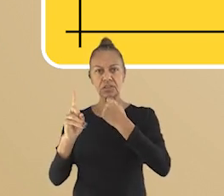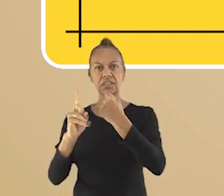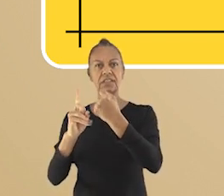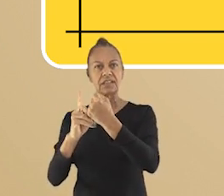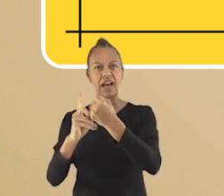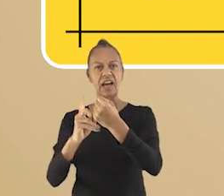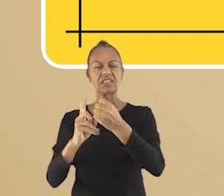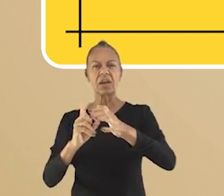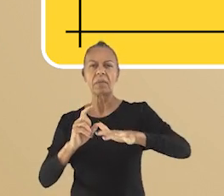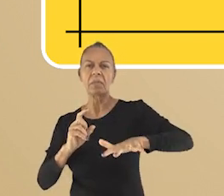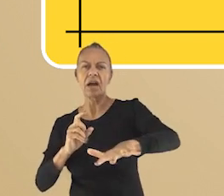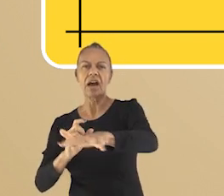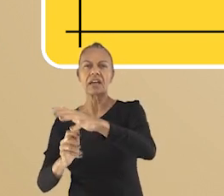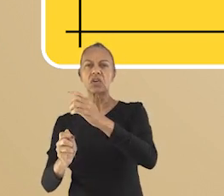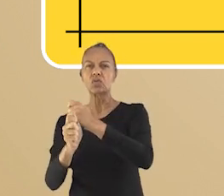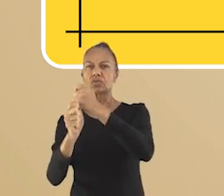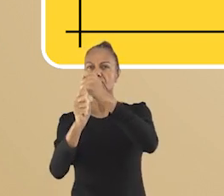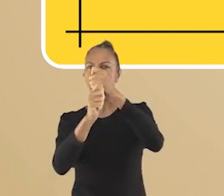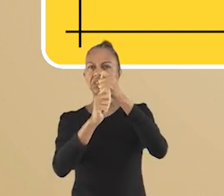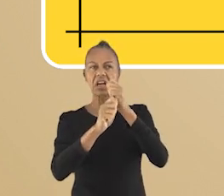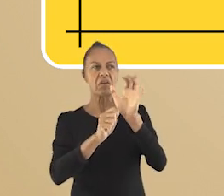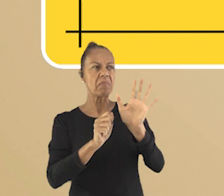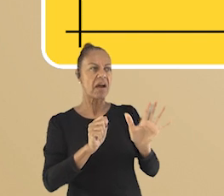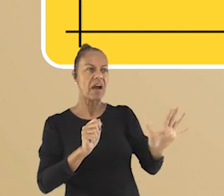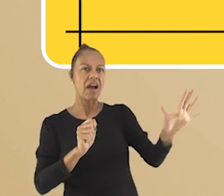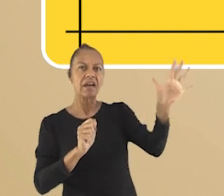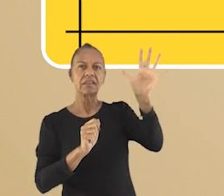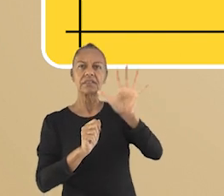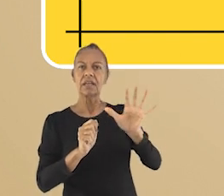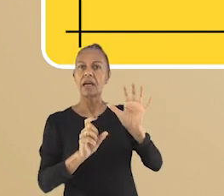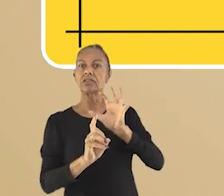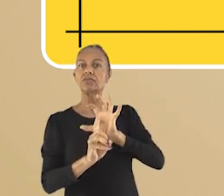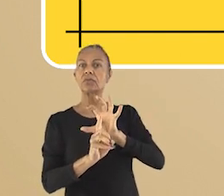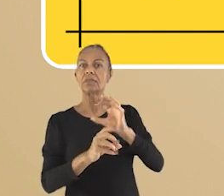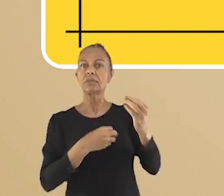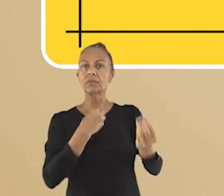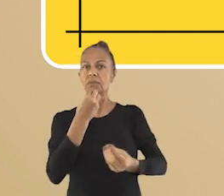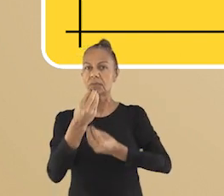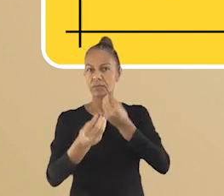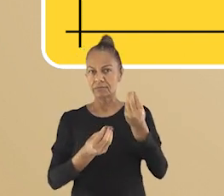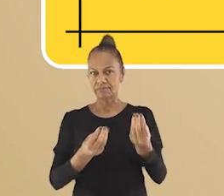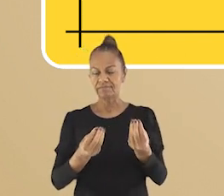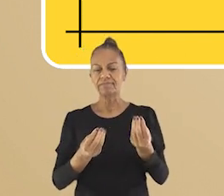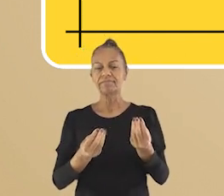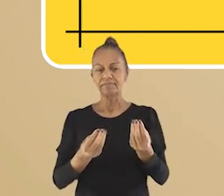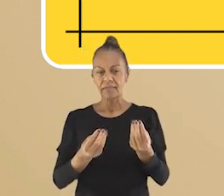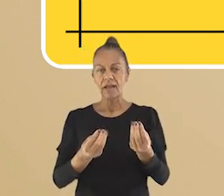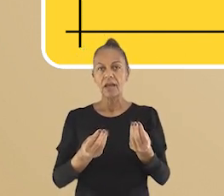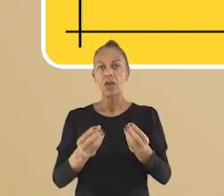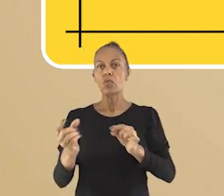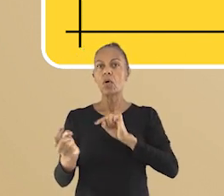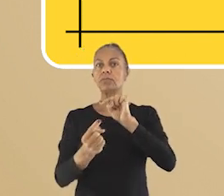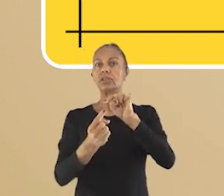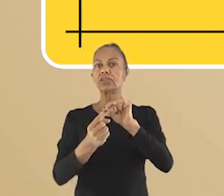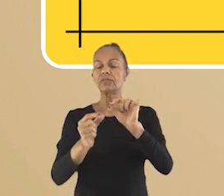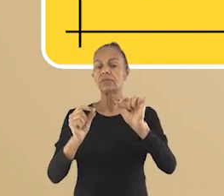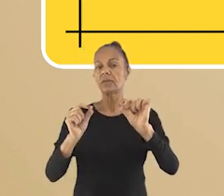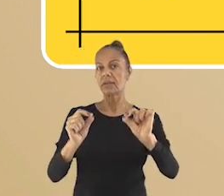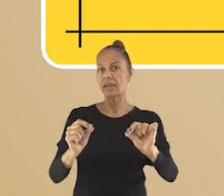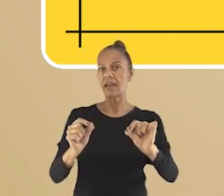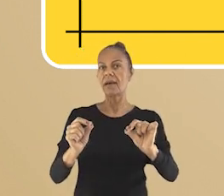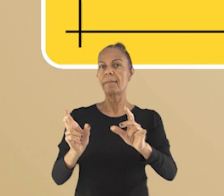da paisagem e do lugar. O objetivo da aula é identificar a modernização e